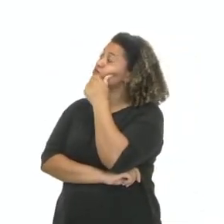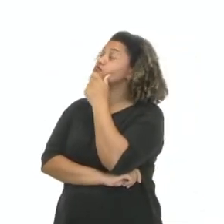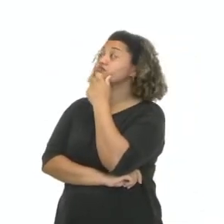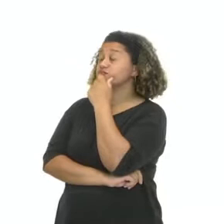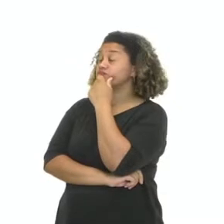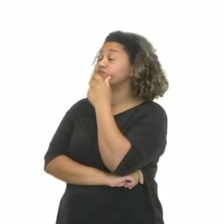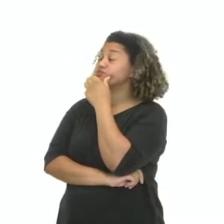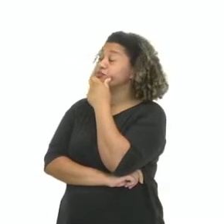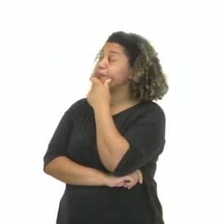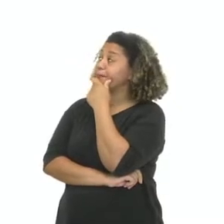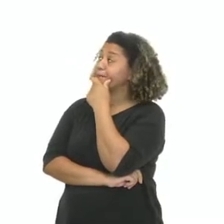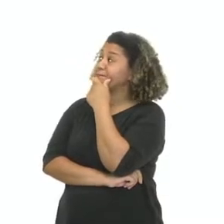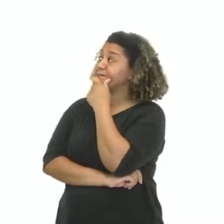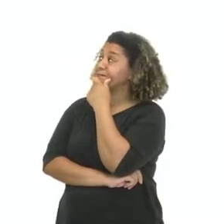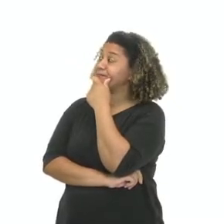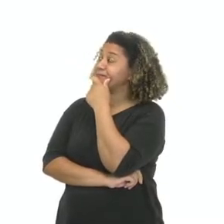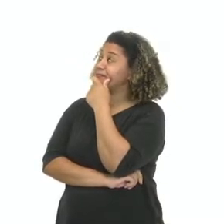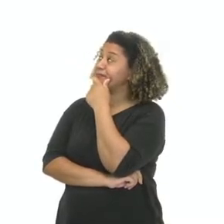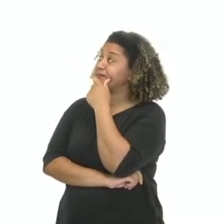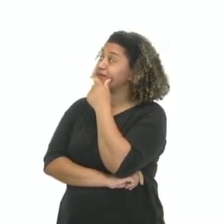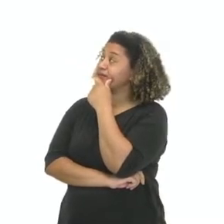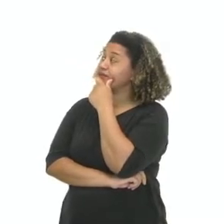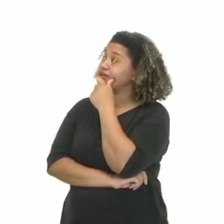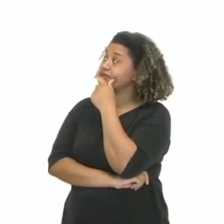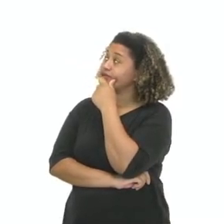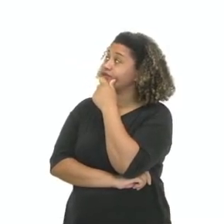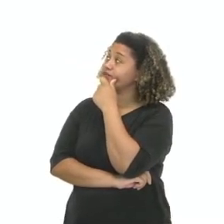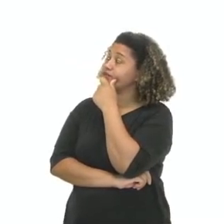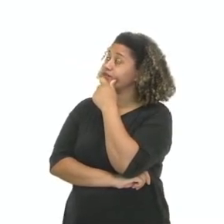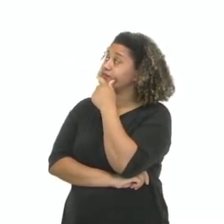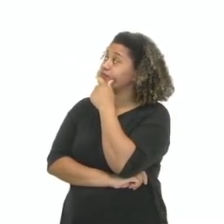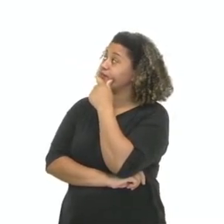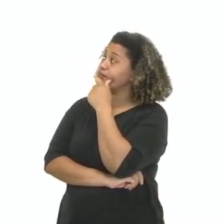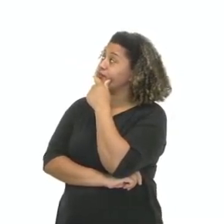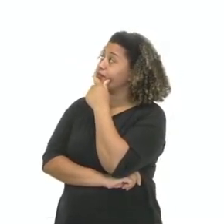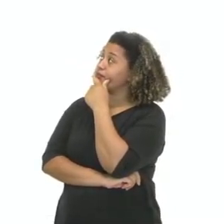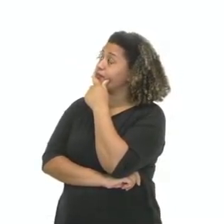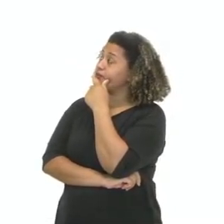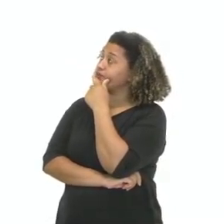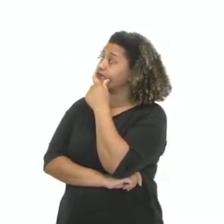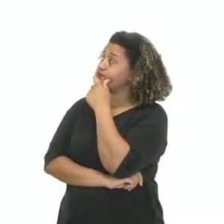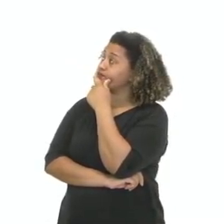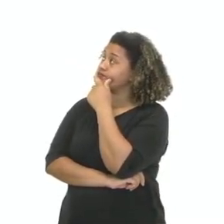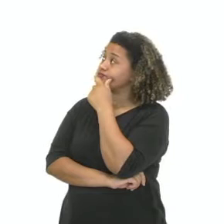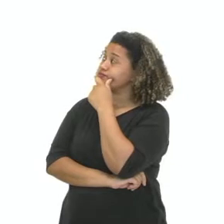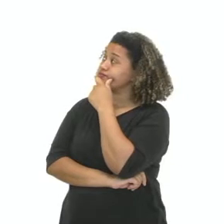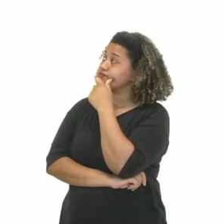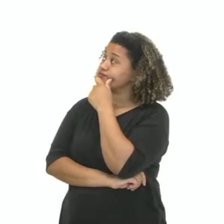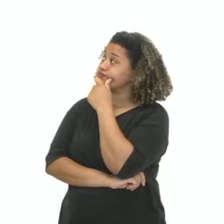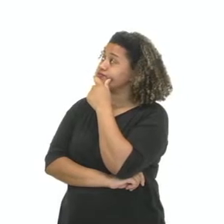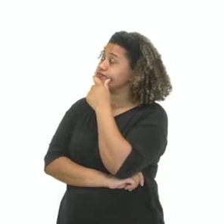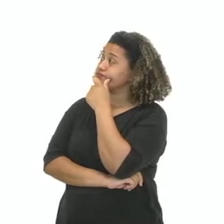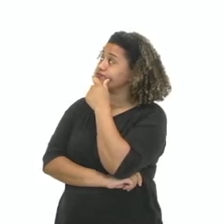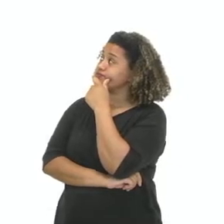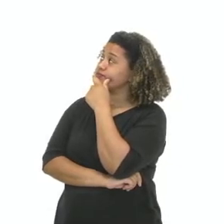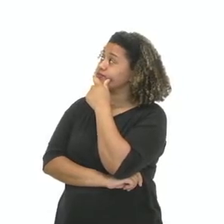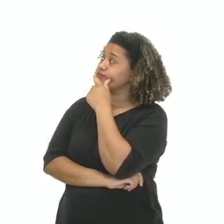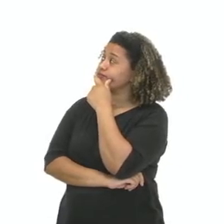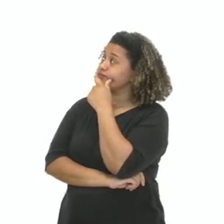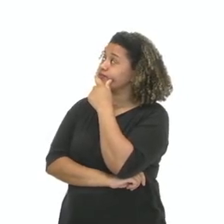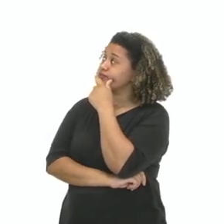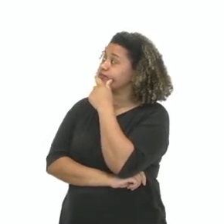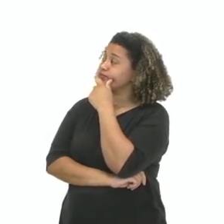1869. Na minha bela chácara de Catumbi. Tinha uns 64 anos rijos e prósperos.